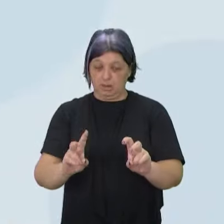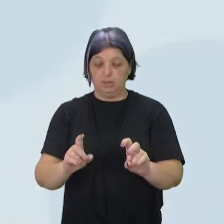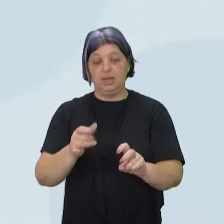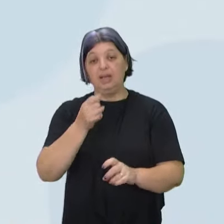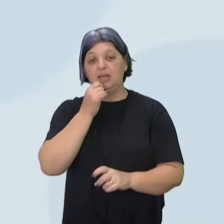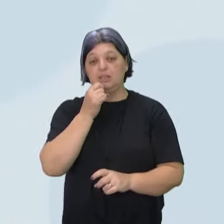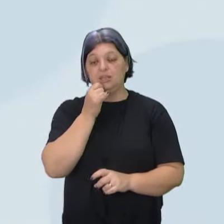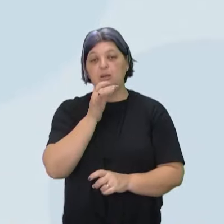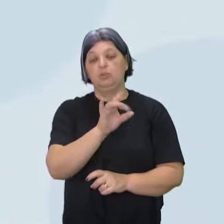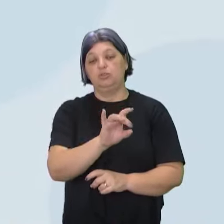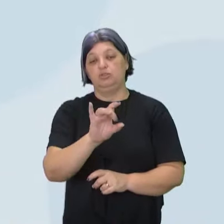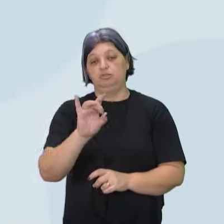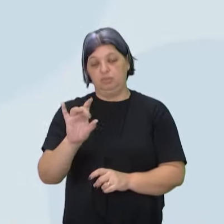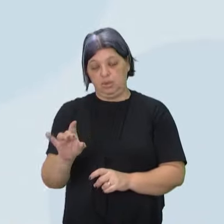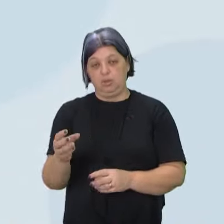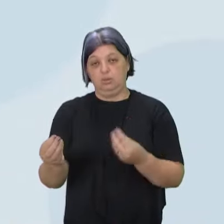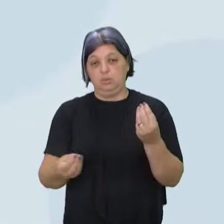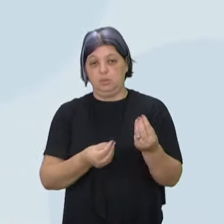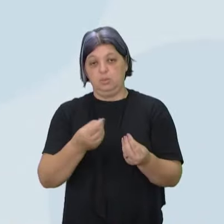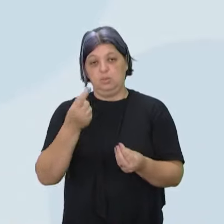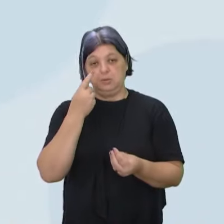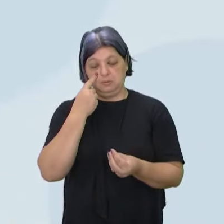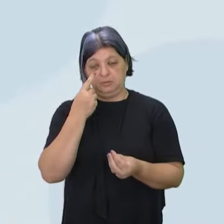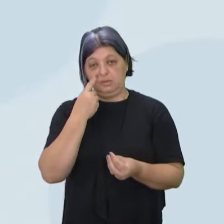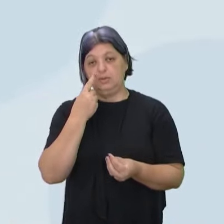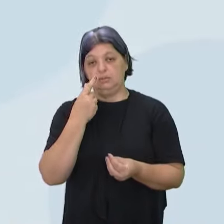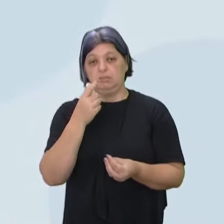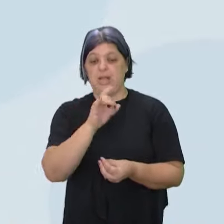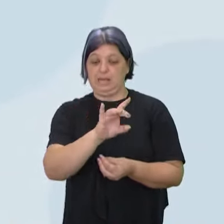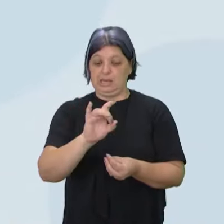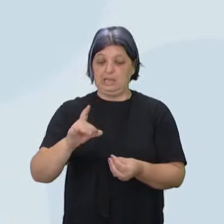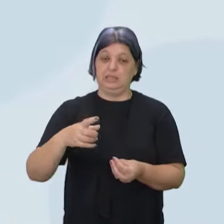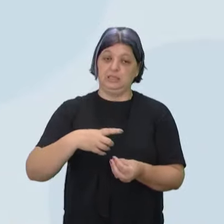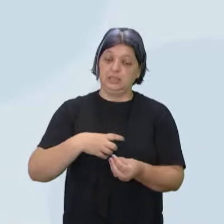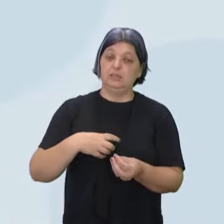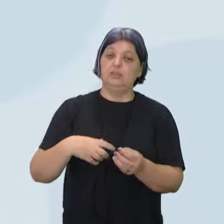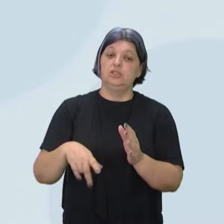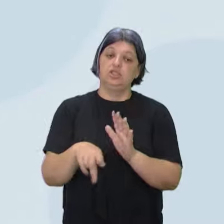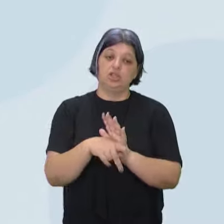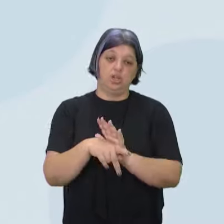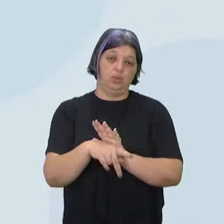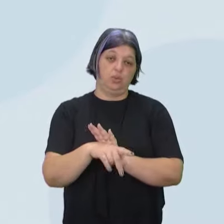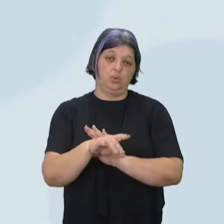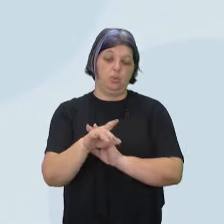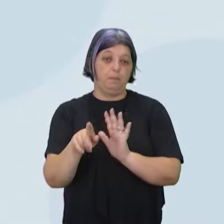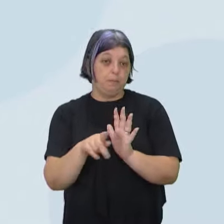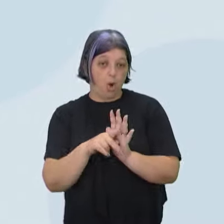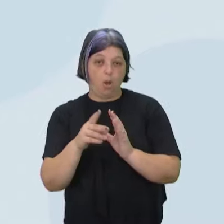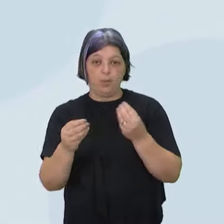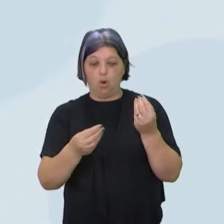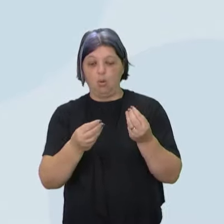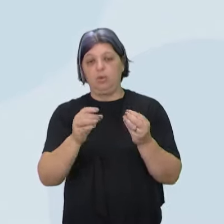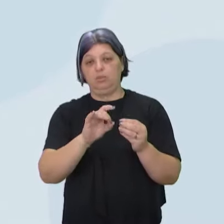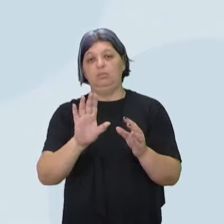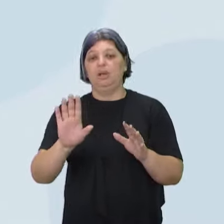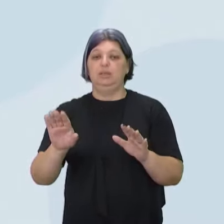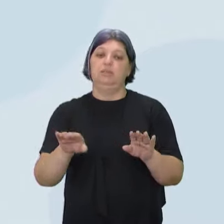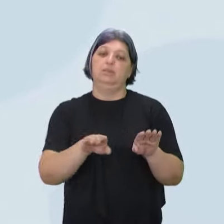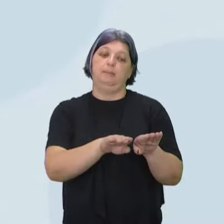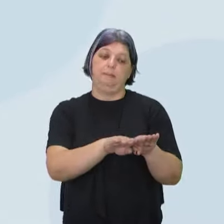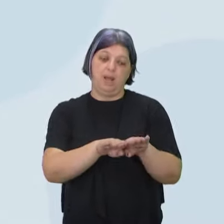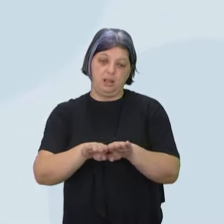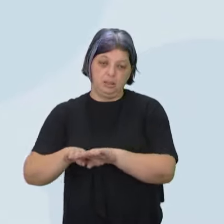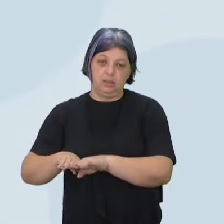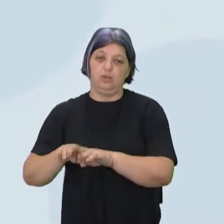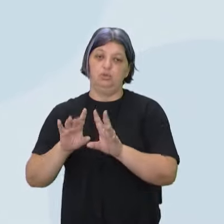exemplo aí de cada um dos componentes para a gente ver que, né, cada componente aí tem as suas especificidades, mas o padrão é o mesmo. Todos têm os objetos